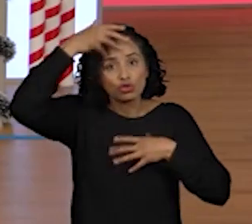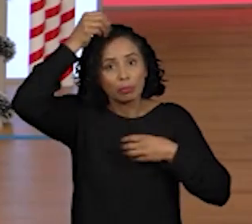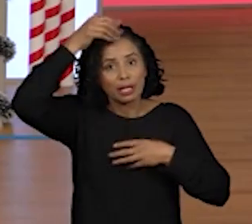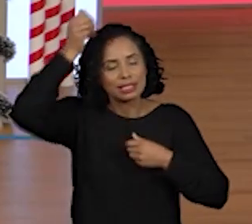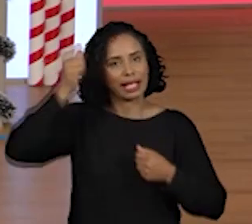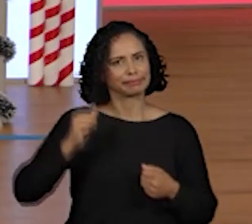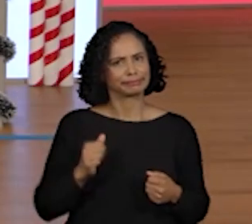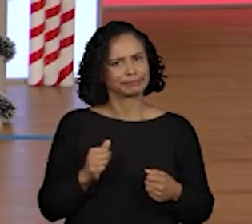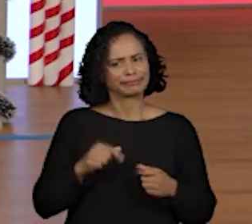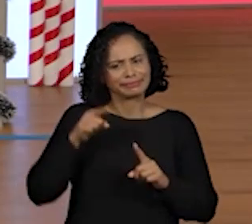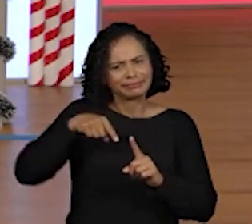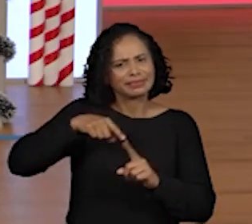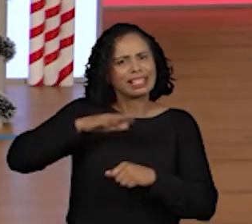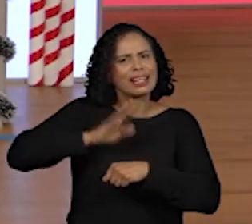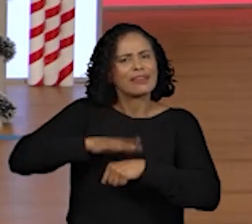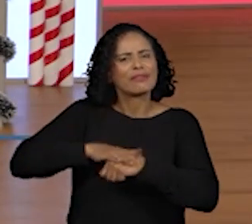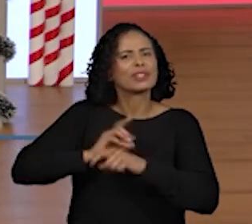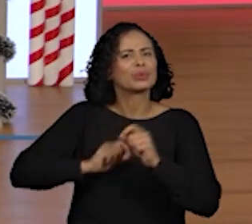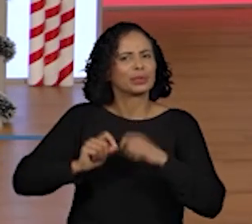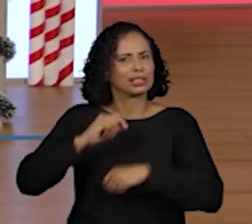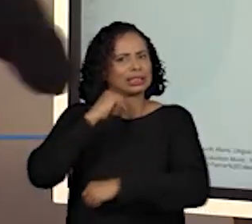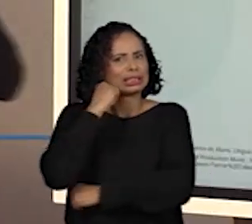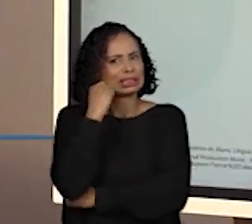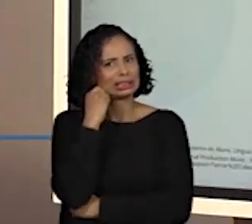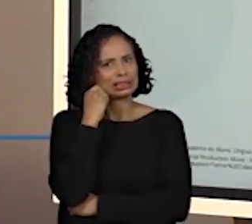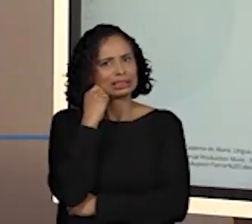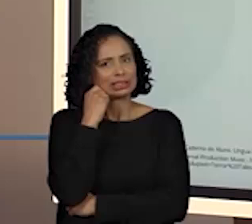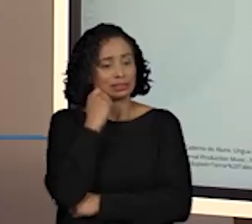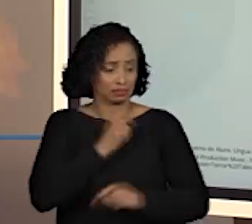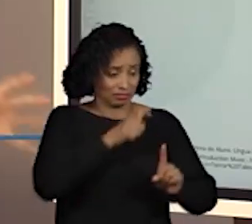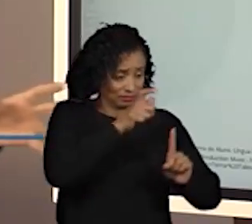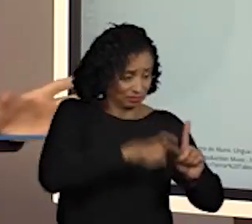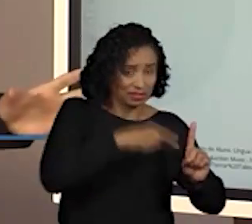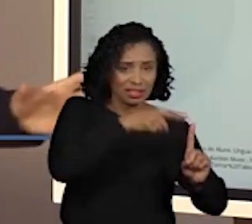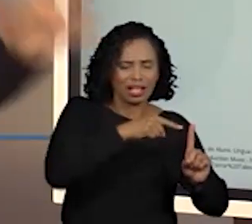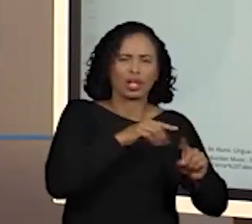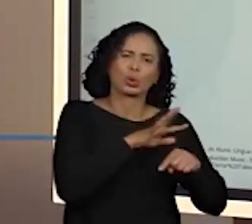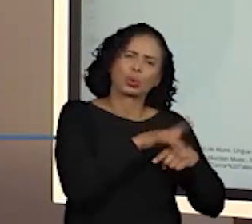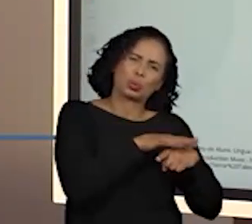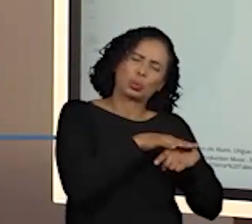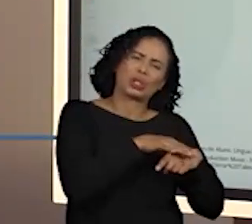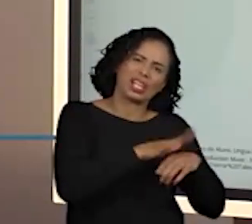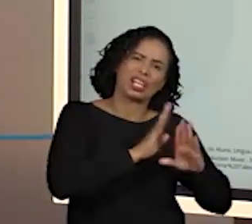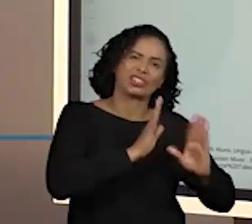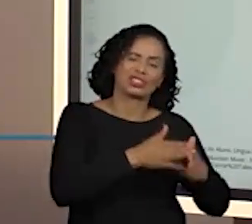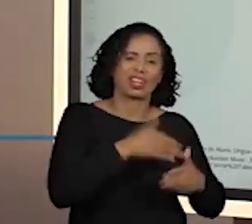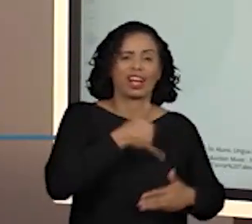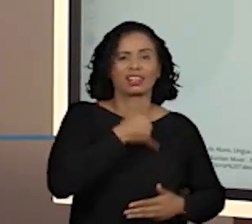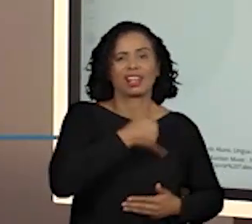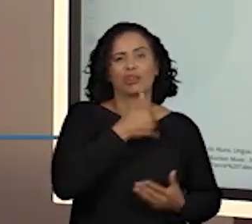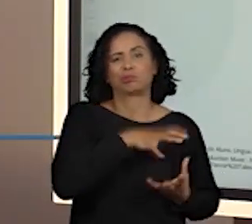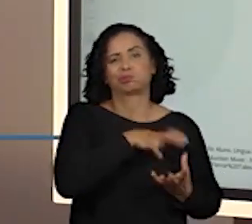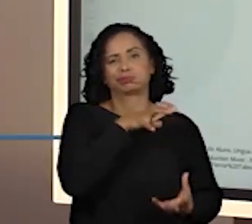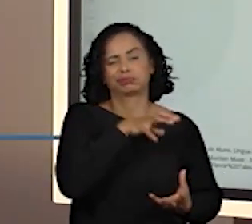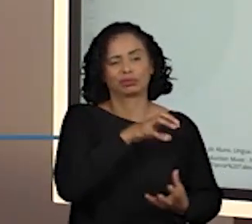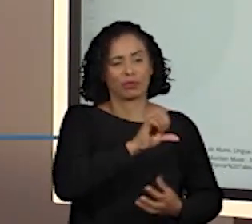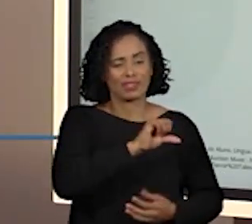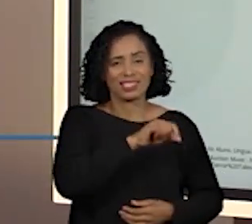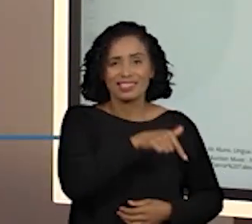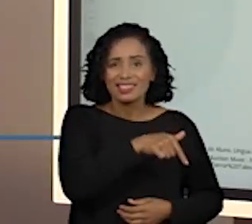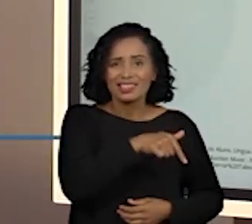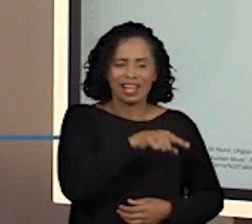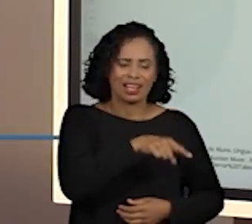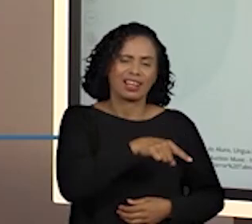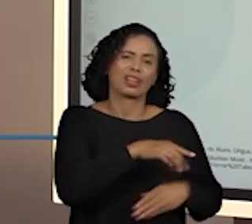que o chimpanzé faz? Seu Aguinaldo estava doente, já tinha 97 anos, estava